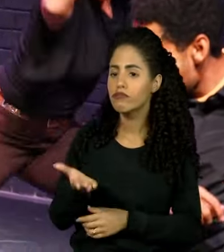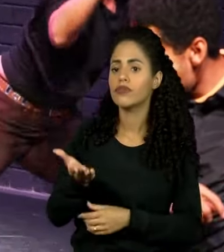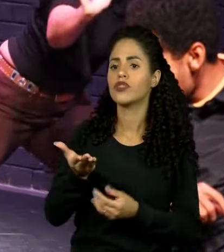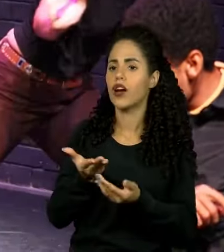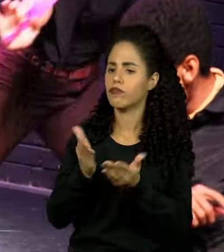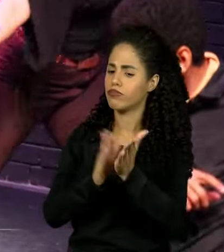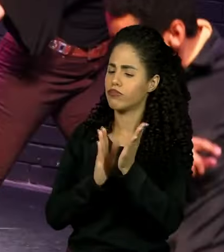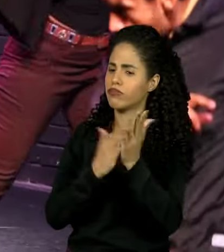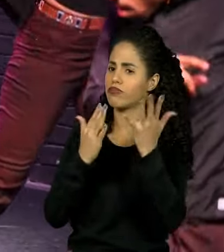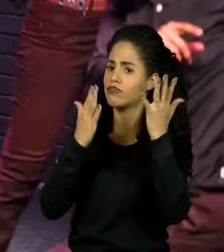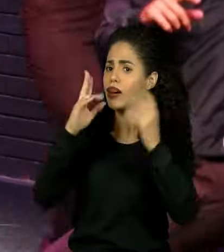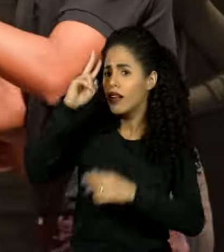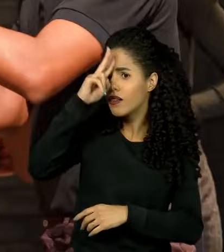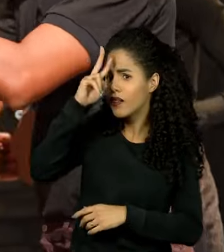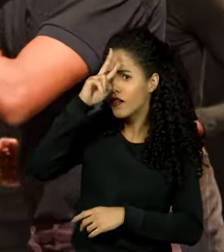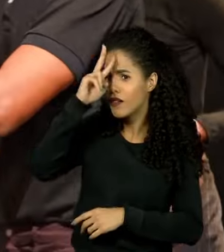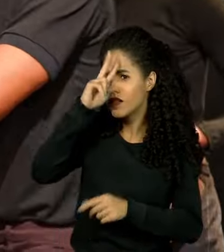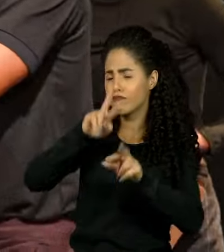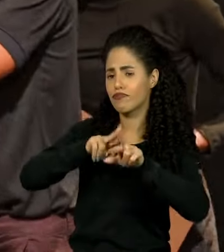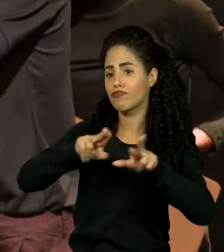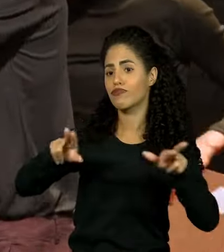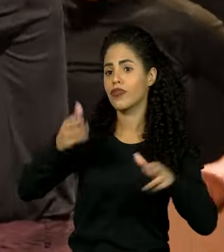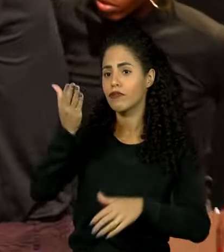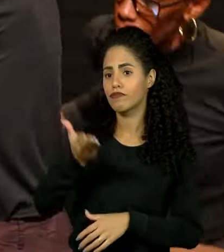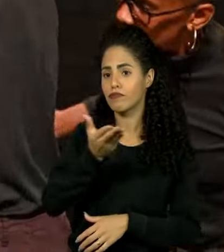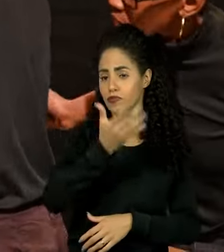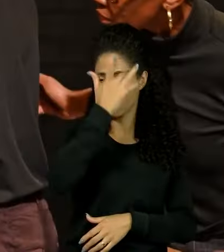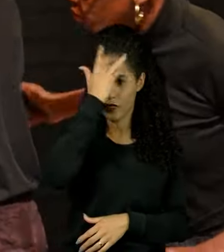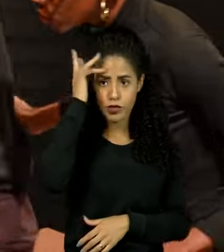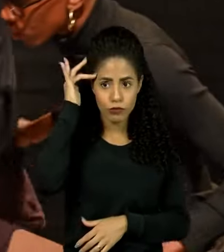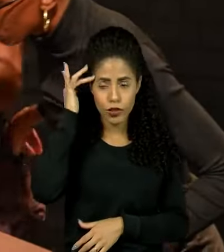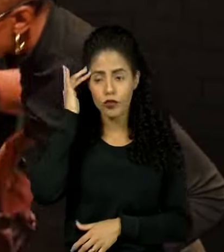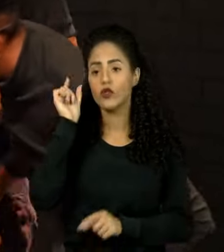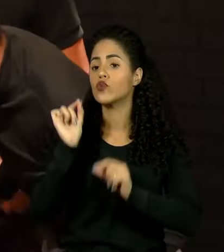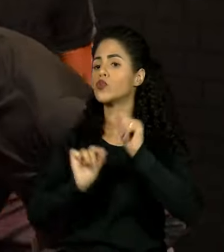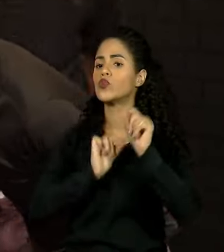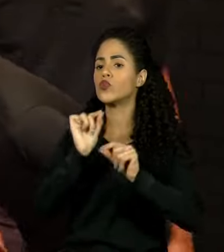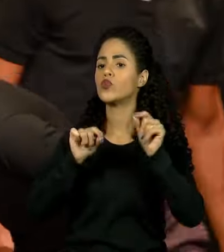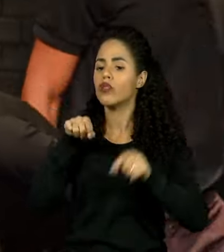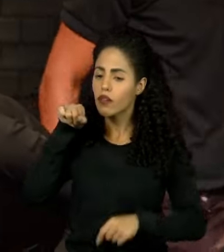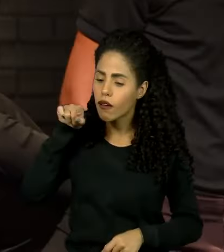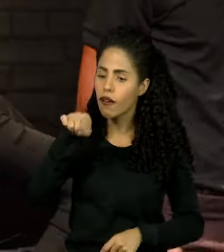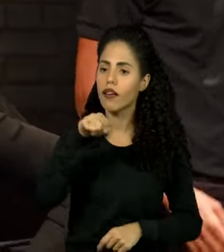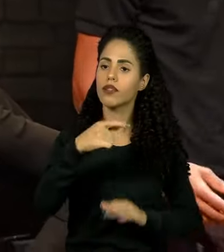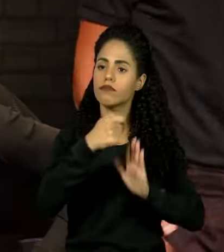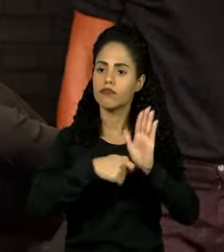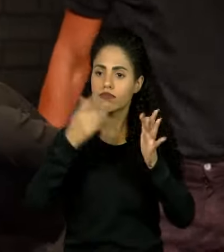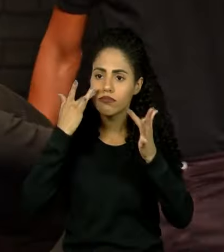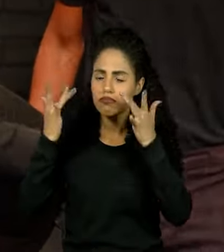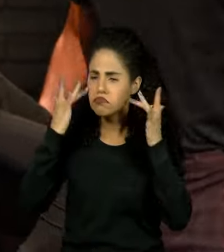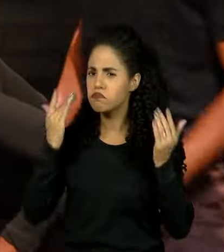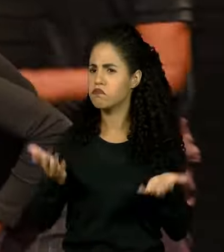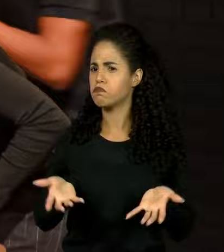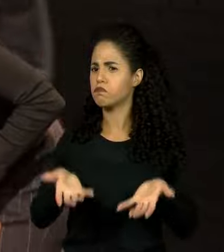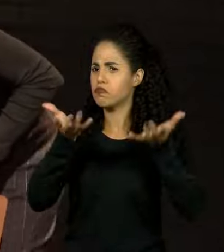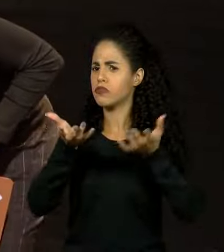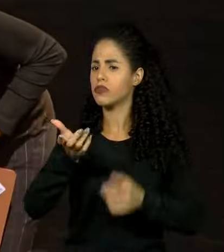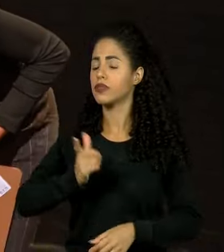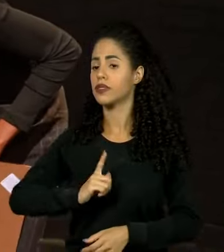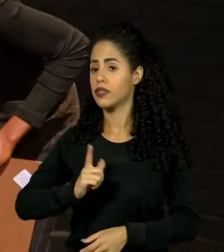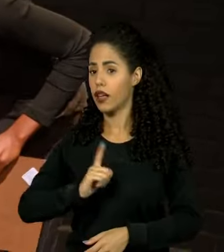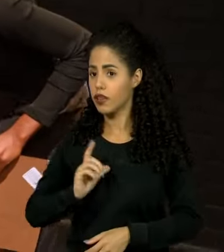um mosaico de histórias assim pessoais também e que faz com que essa obra ela ganha essa potência né